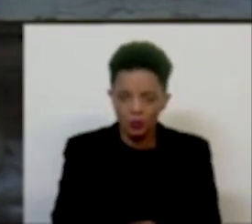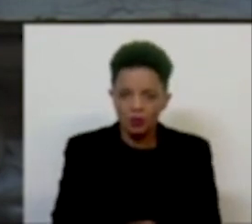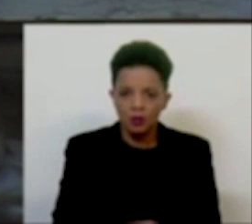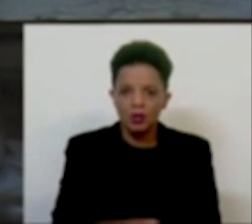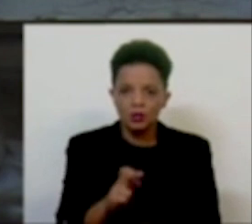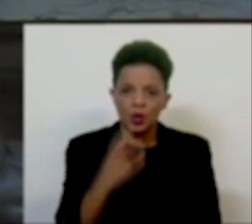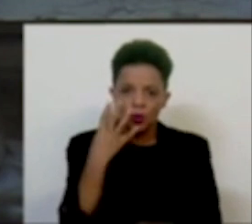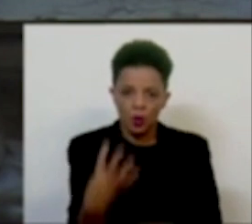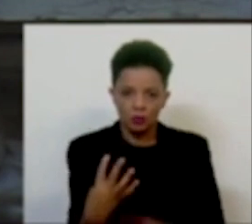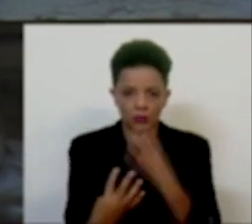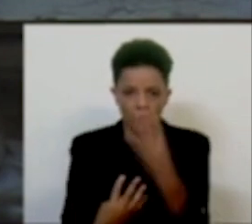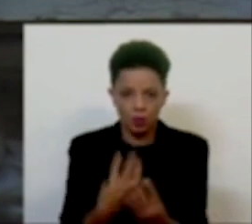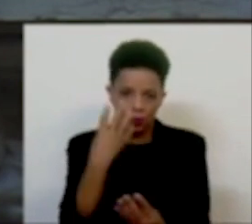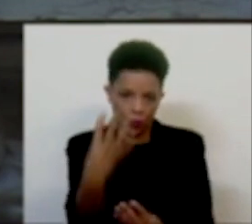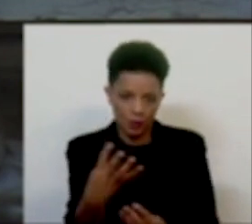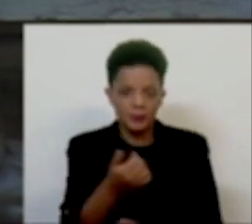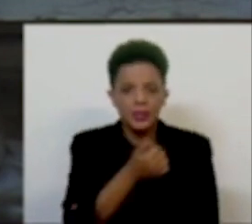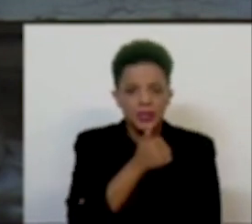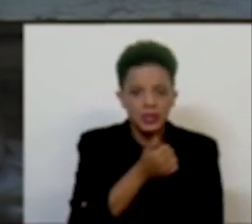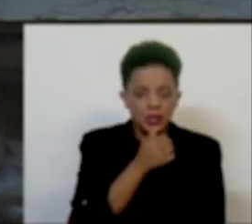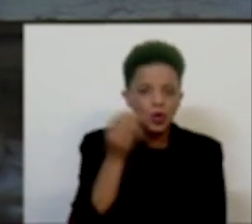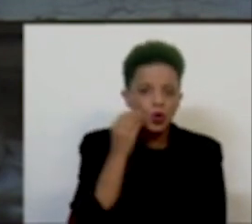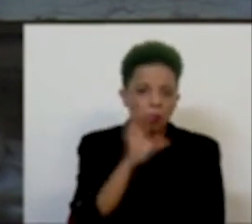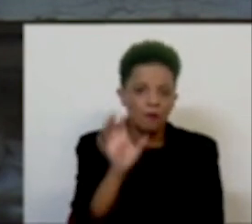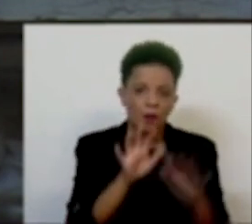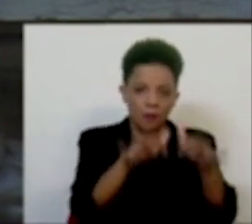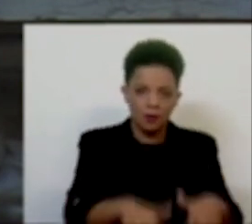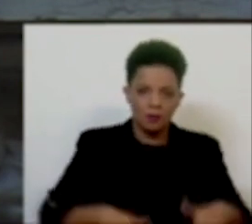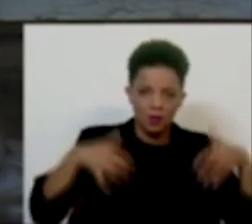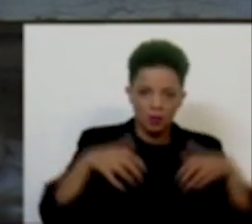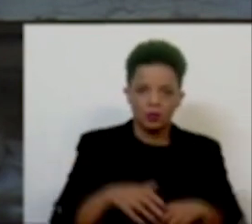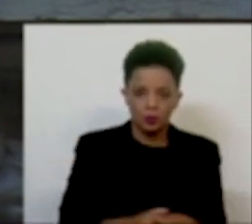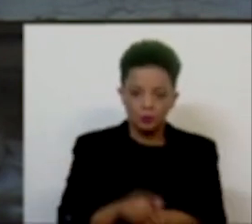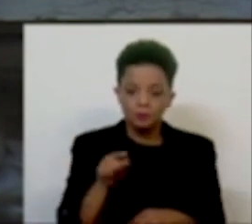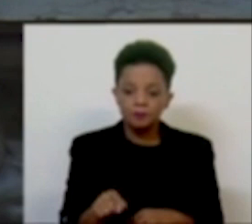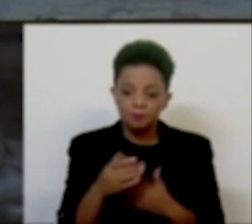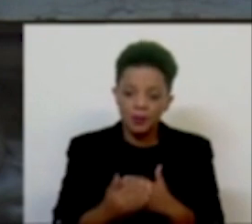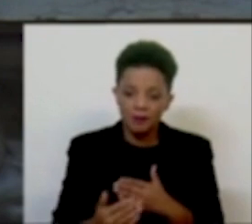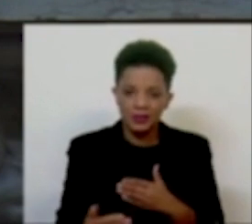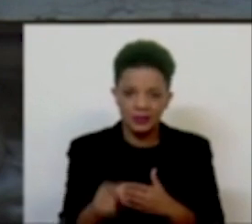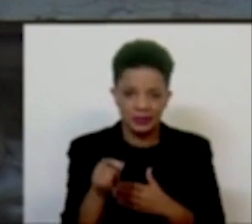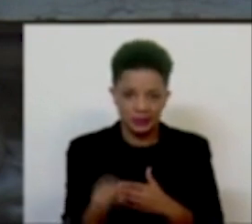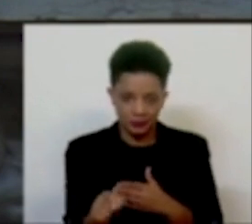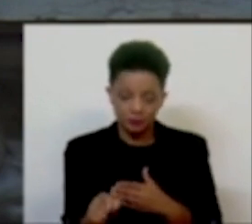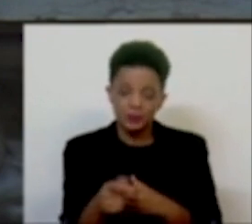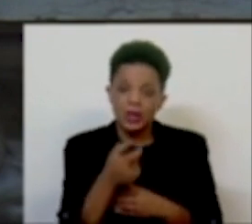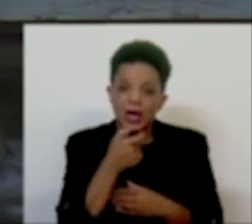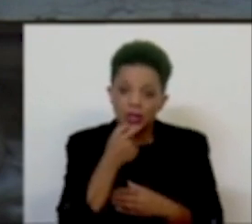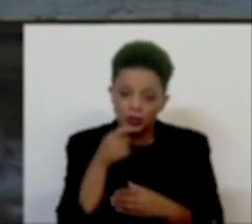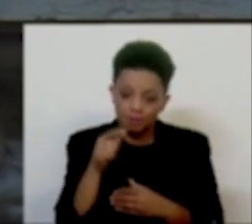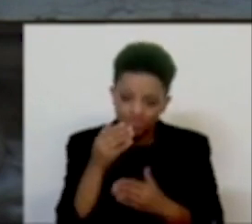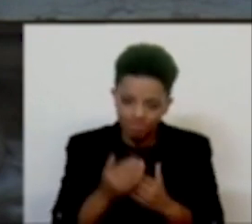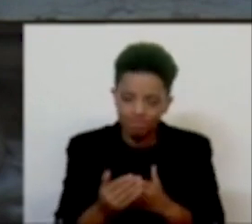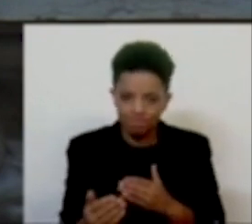cada 4 anos, determinam a composição do Parlamento e é a partir dessa composição, e só a partir